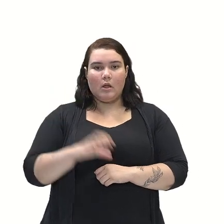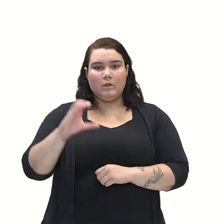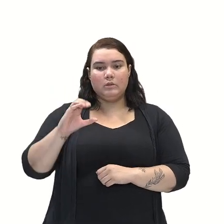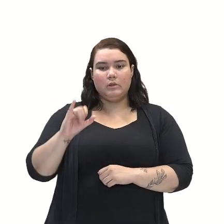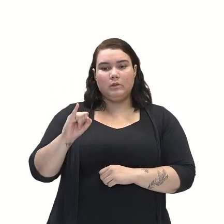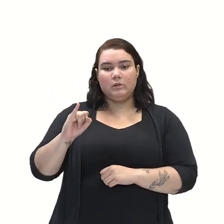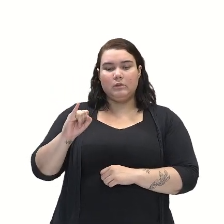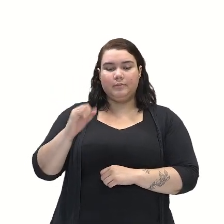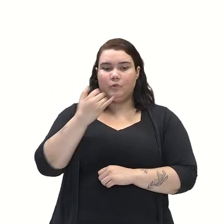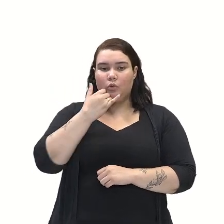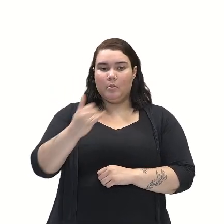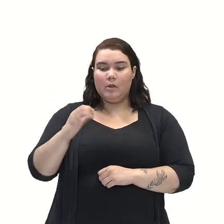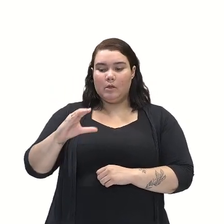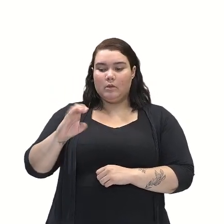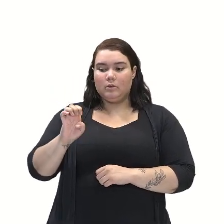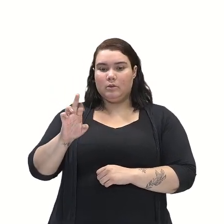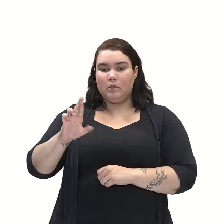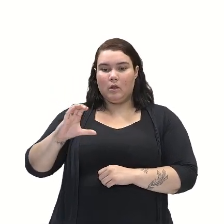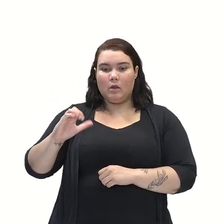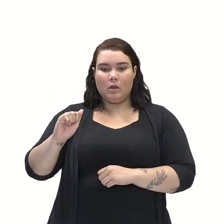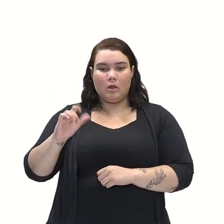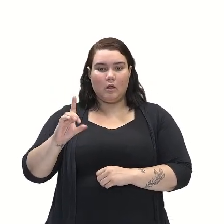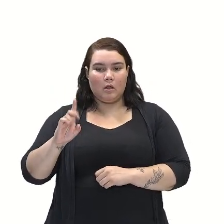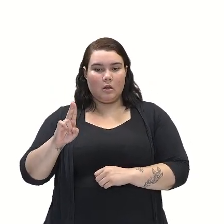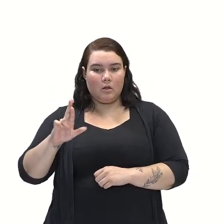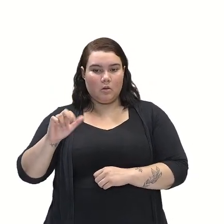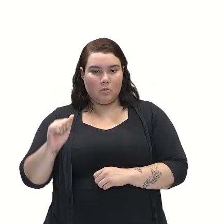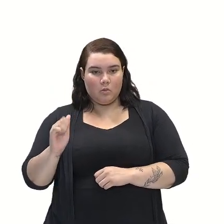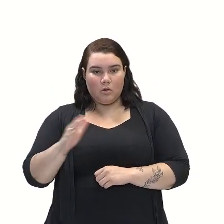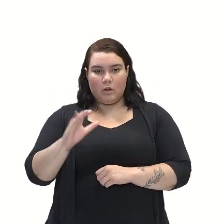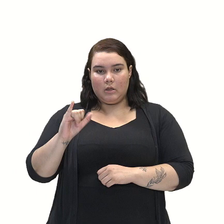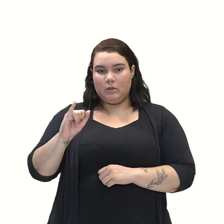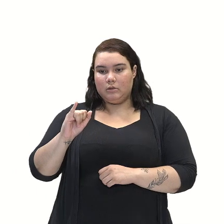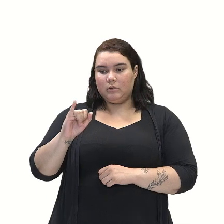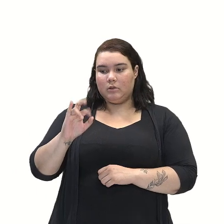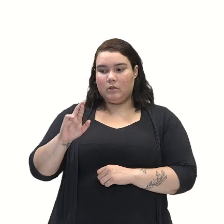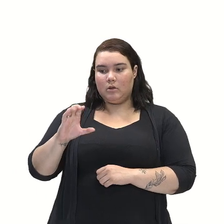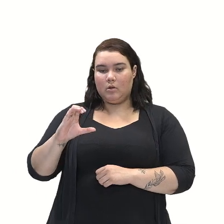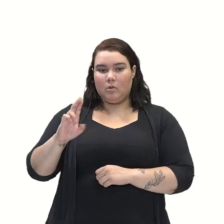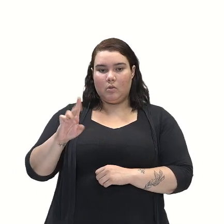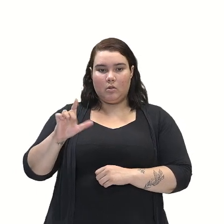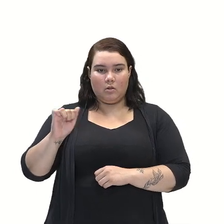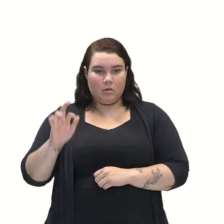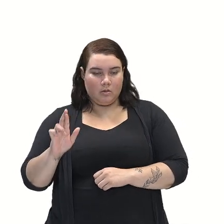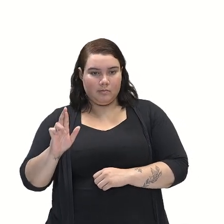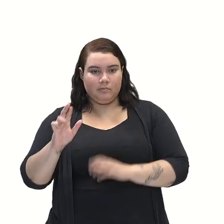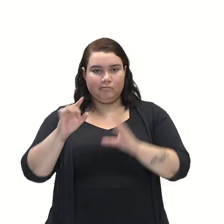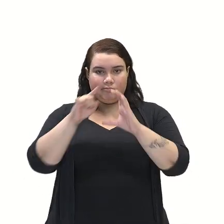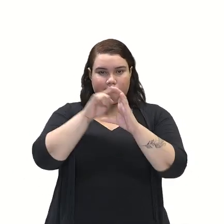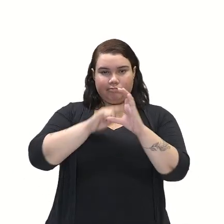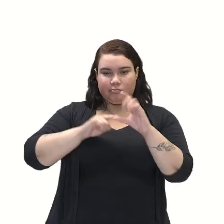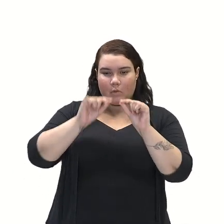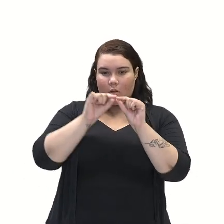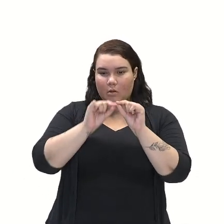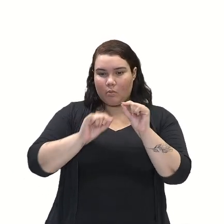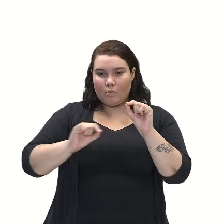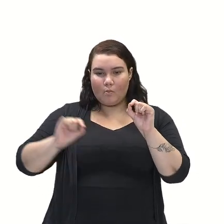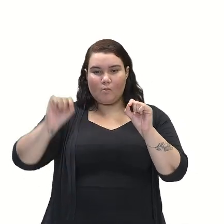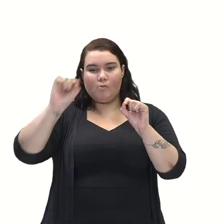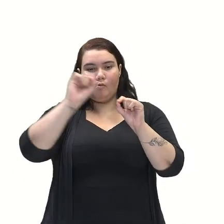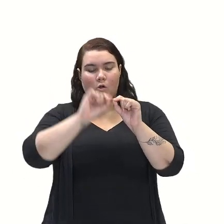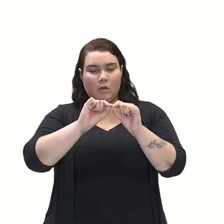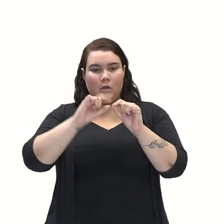cercadura circular, nós temos uma região interna. Olha, essa região interna, da qual eu